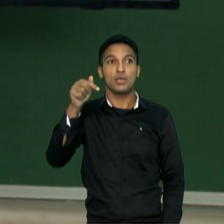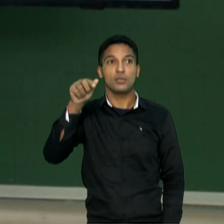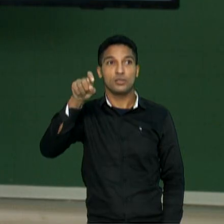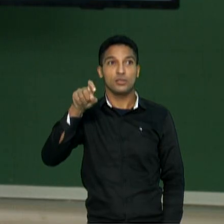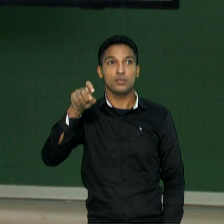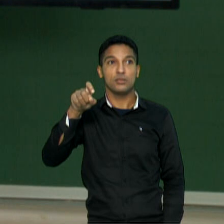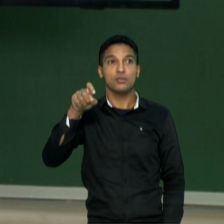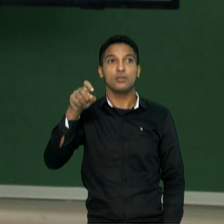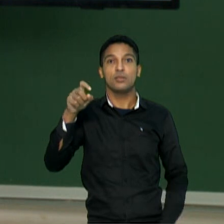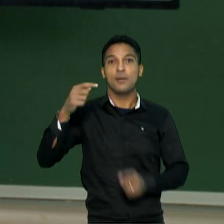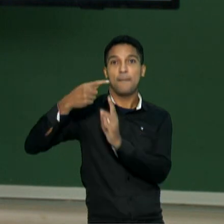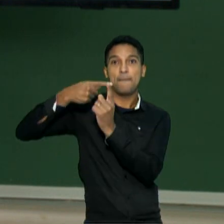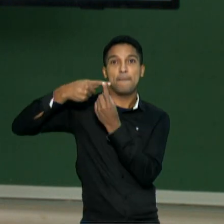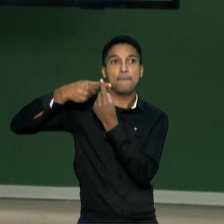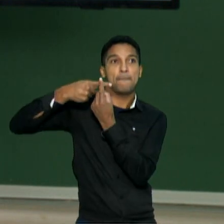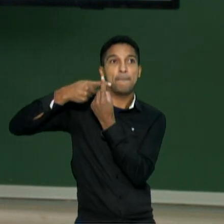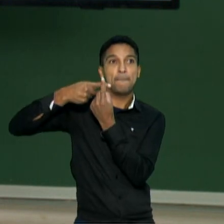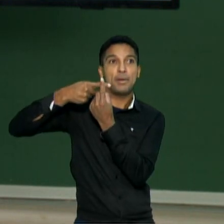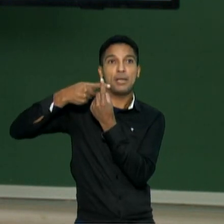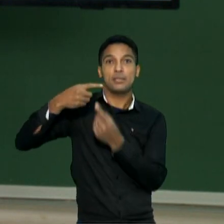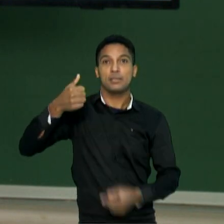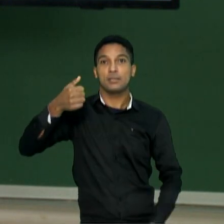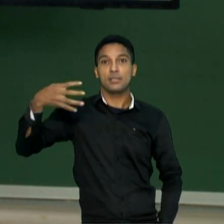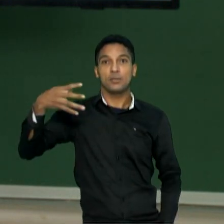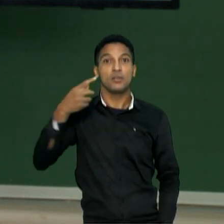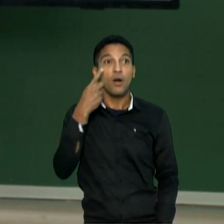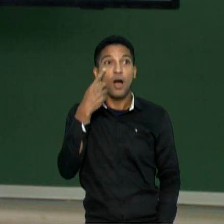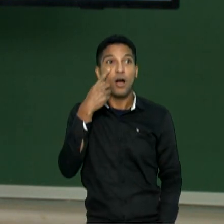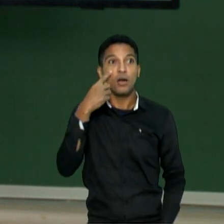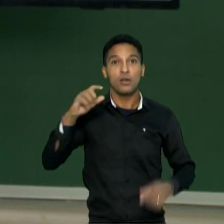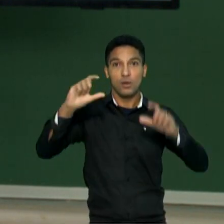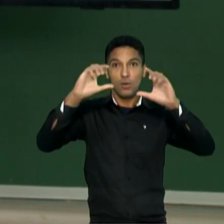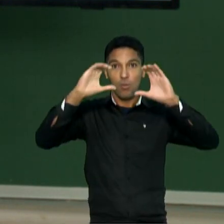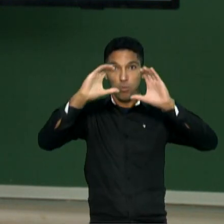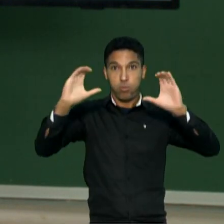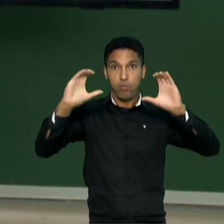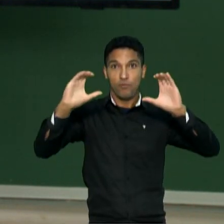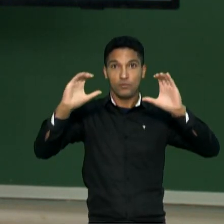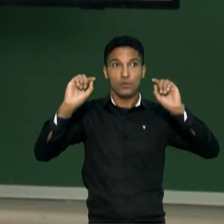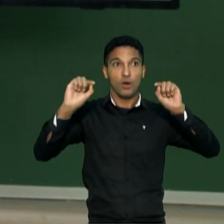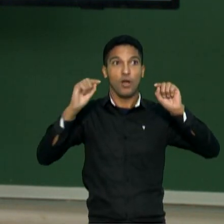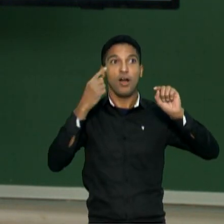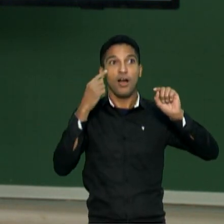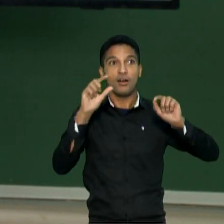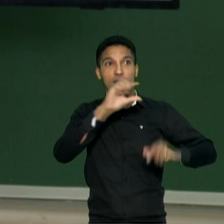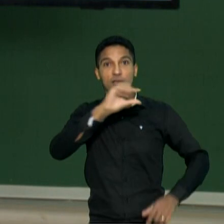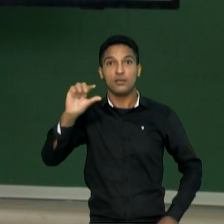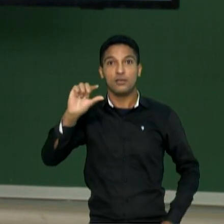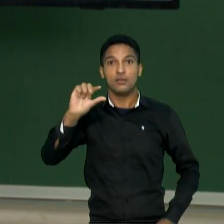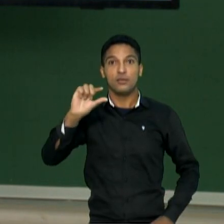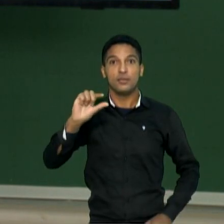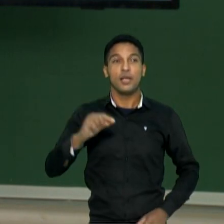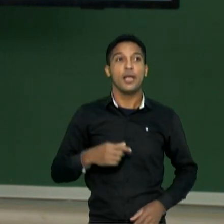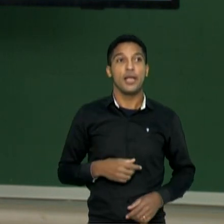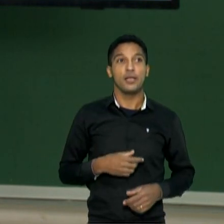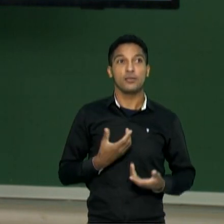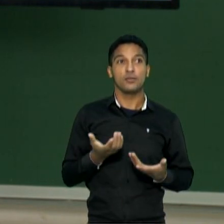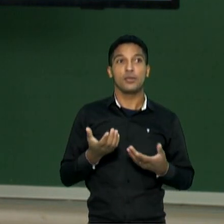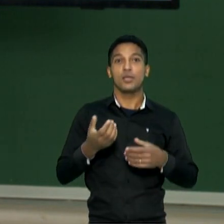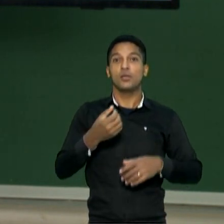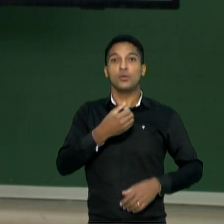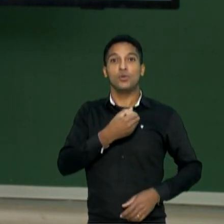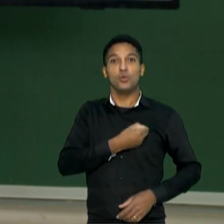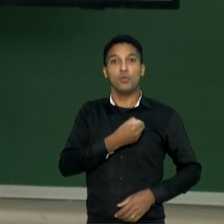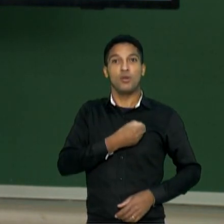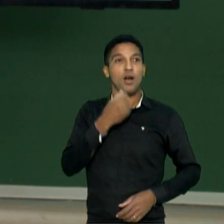nós temos uma função com a seguinte característica, y igual a um número real multiplicado por x mais